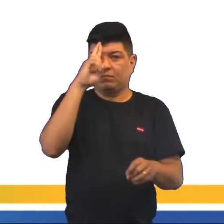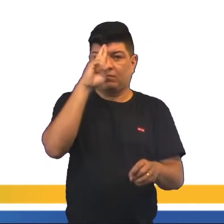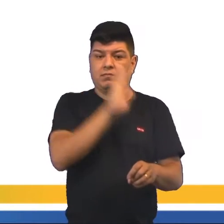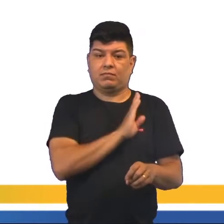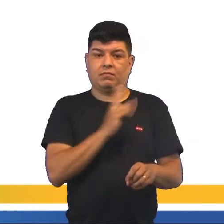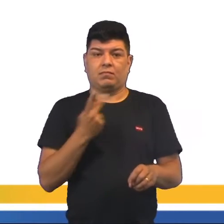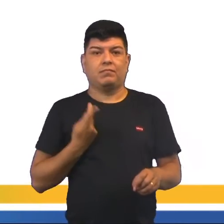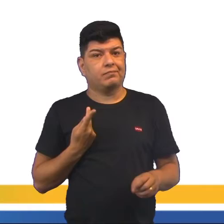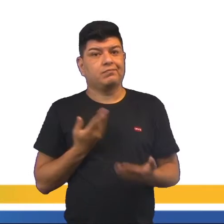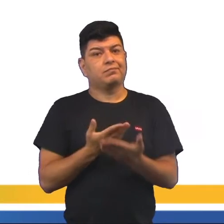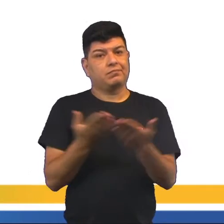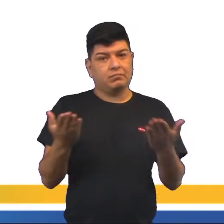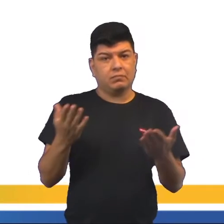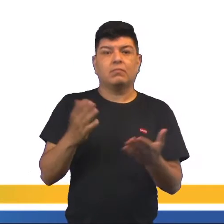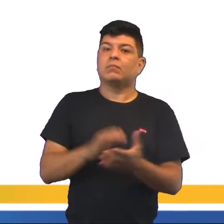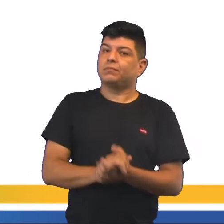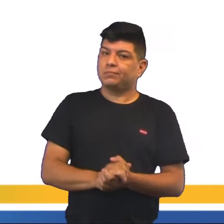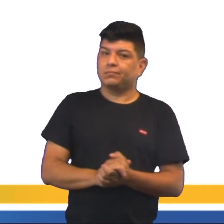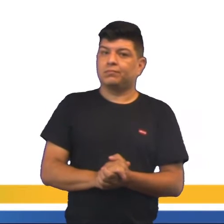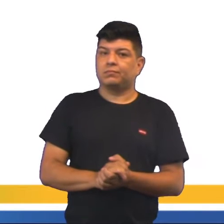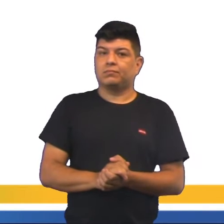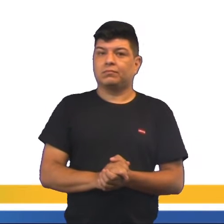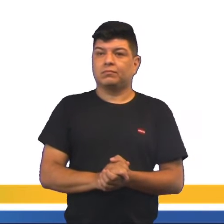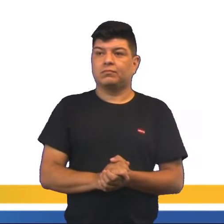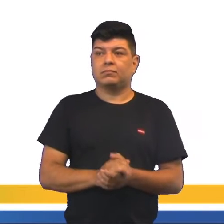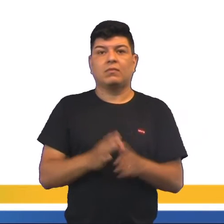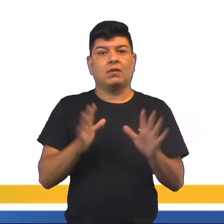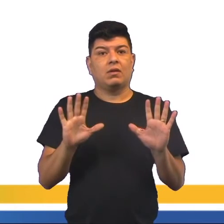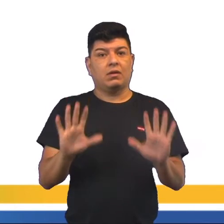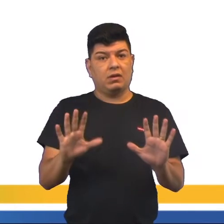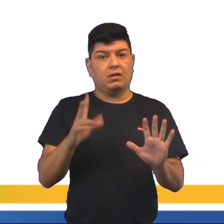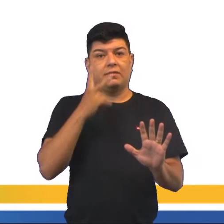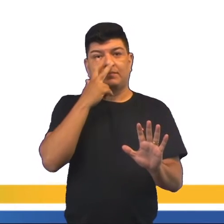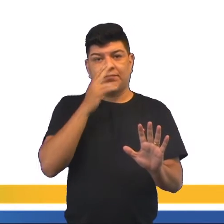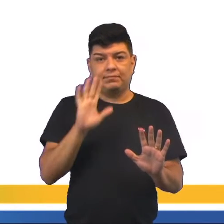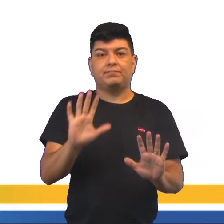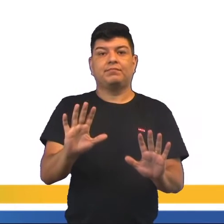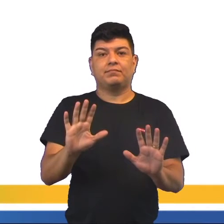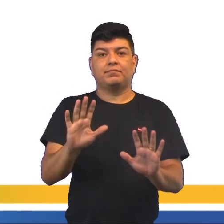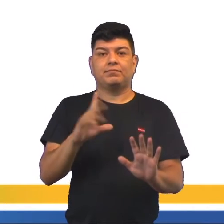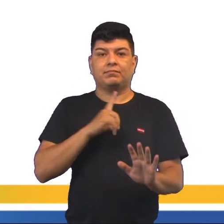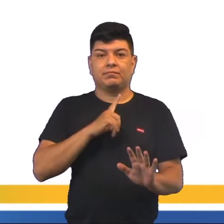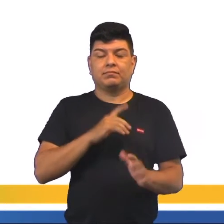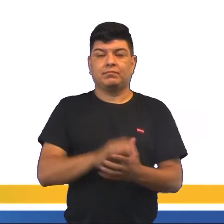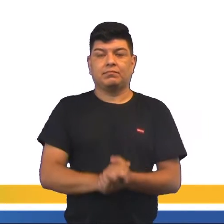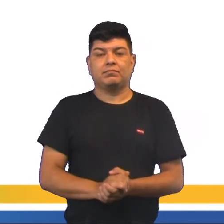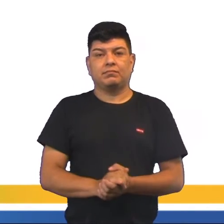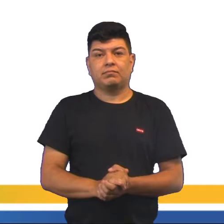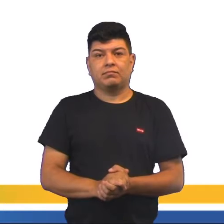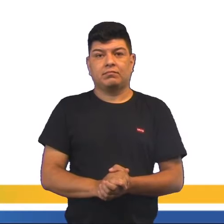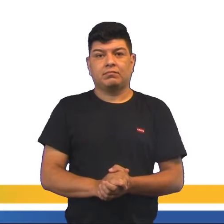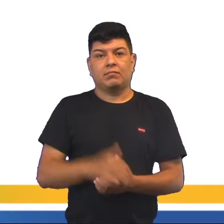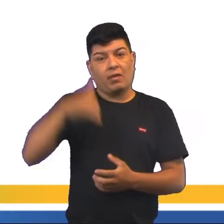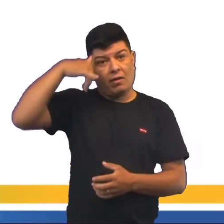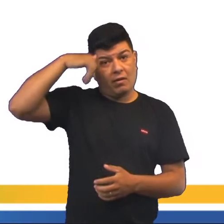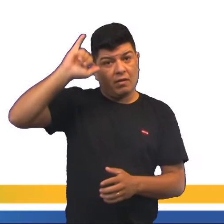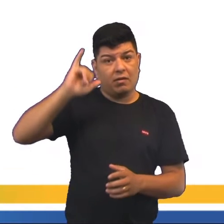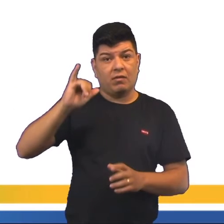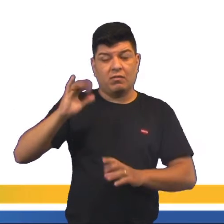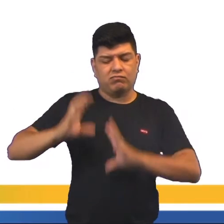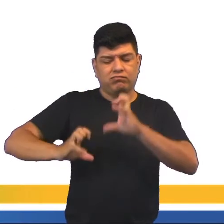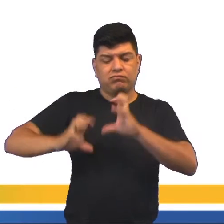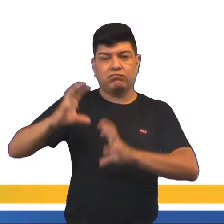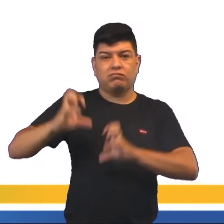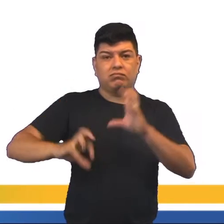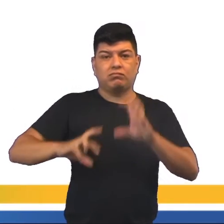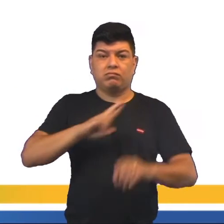povo hebreu, gente, e é, de certa forma, uma fonte, né? Para evitar a desunião